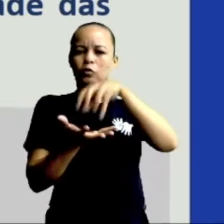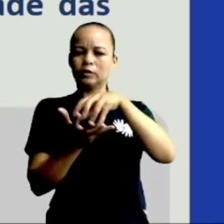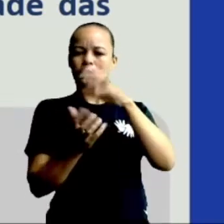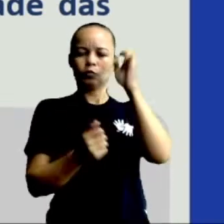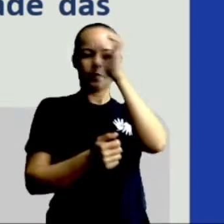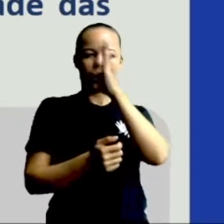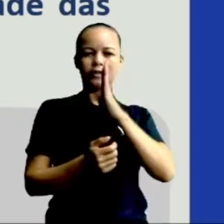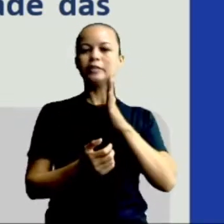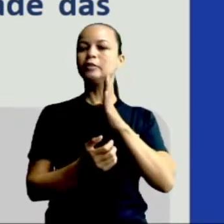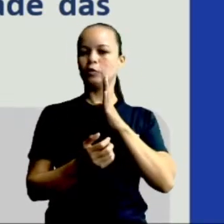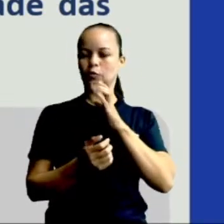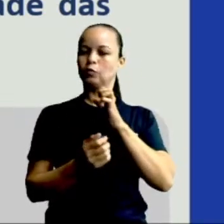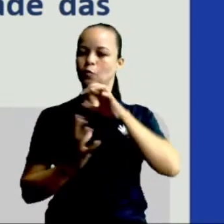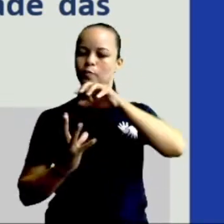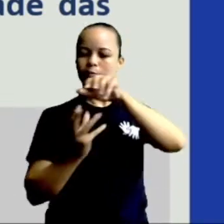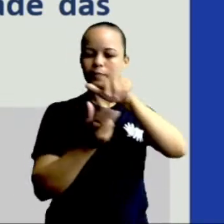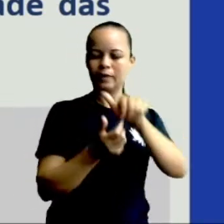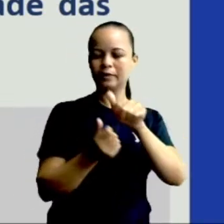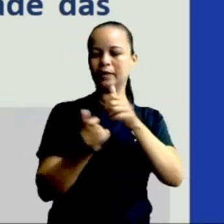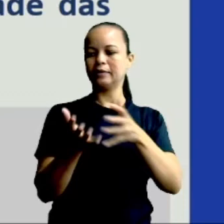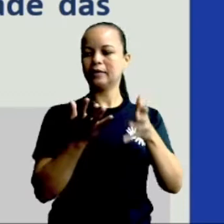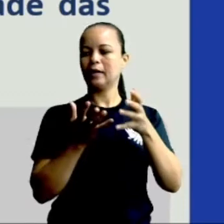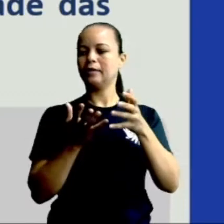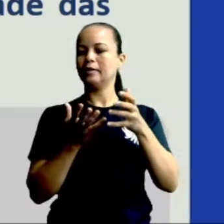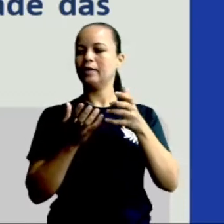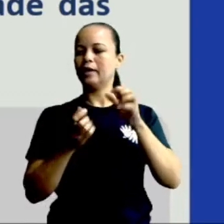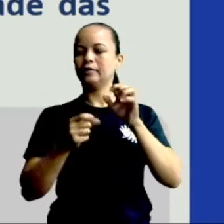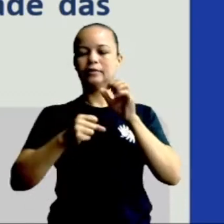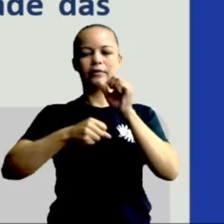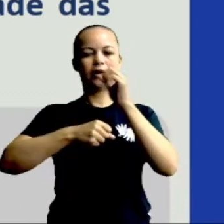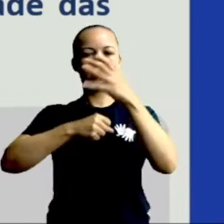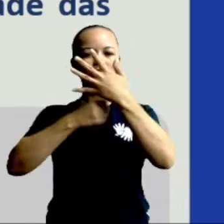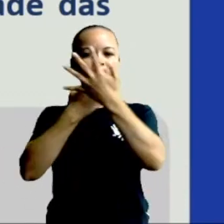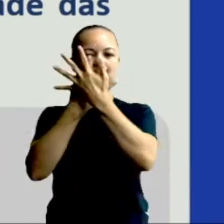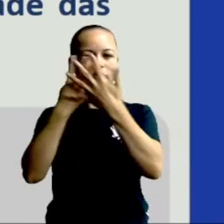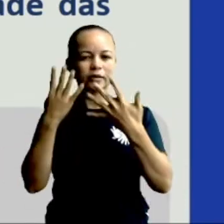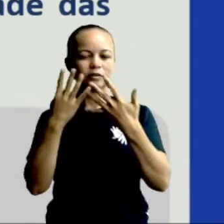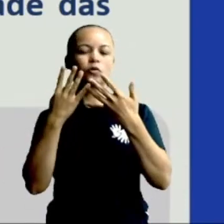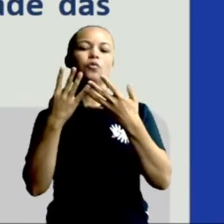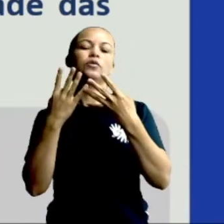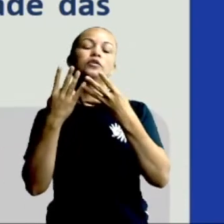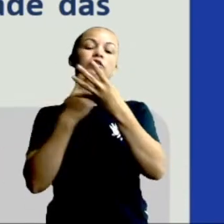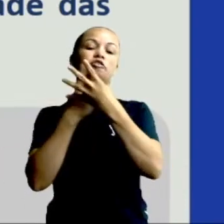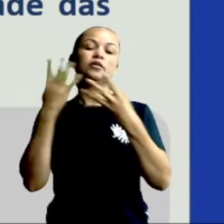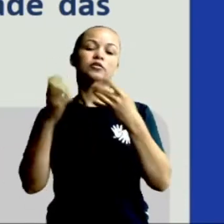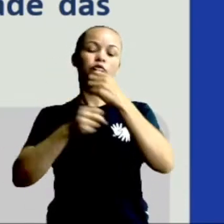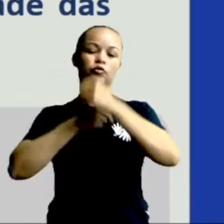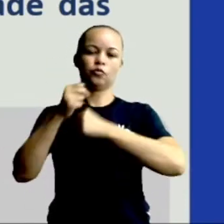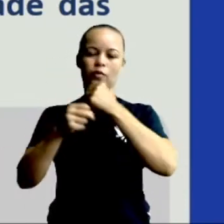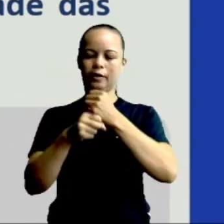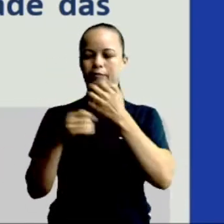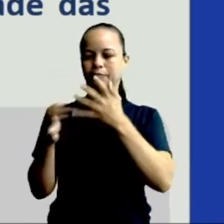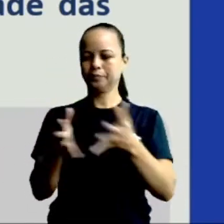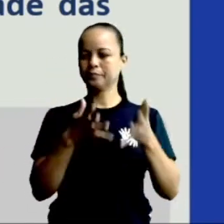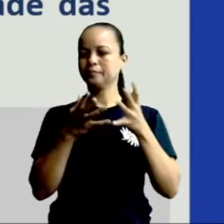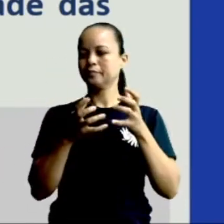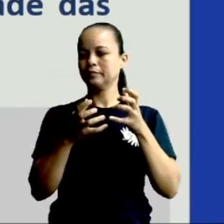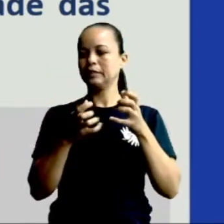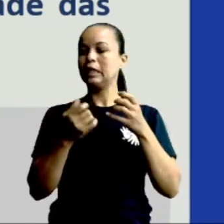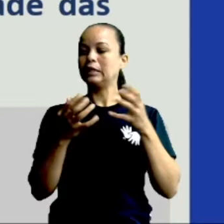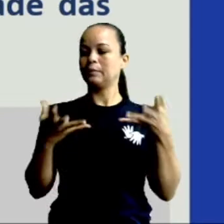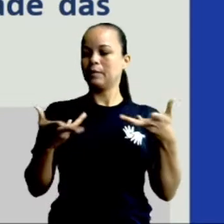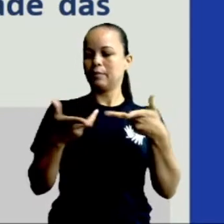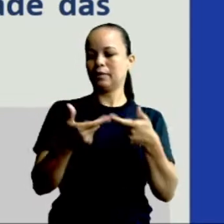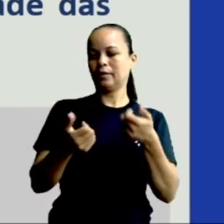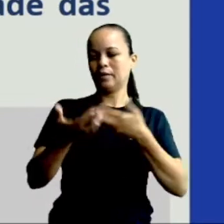do ano. A habilidade é relacionar os conhecimentos sobre os movimentos cíclicos da Lua e da